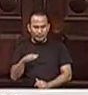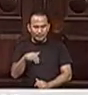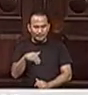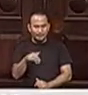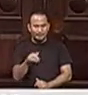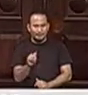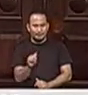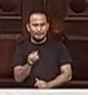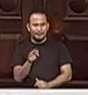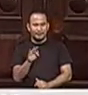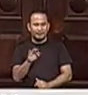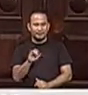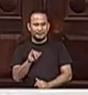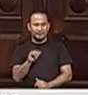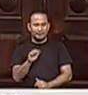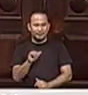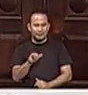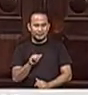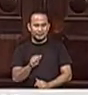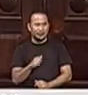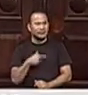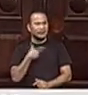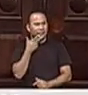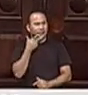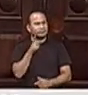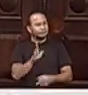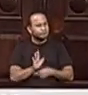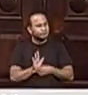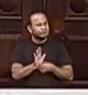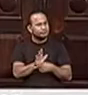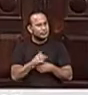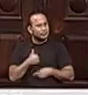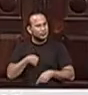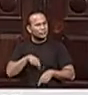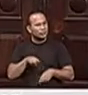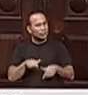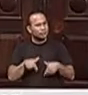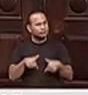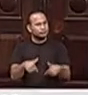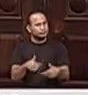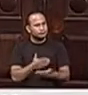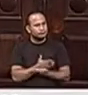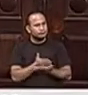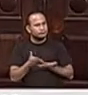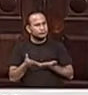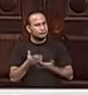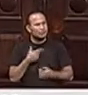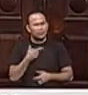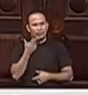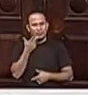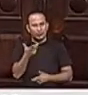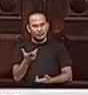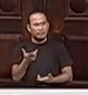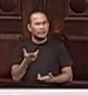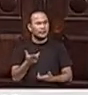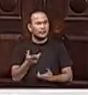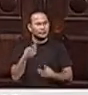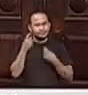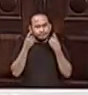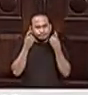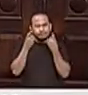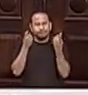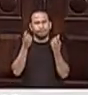dizer que, não obstante o apoio que dou à iniciativa, eu quero manifestar a minha